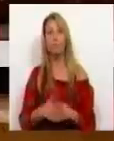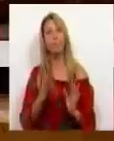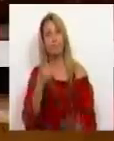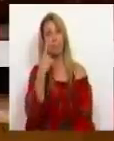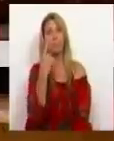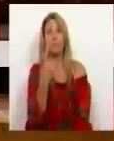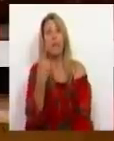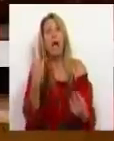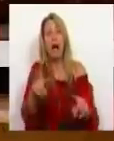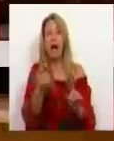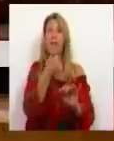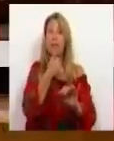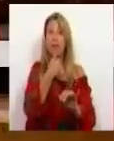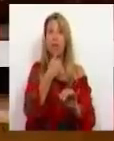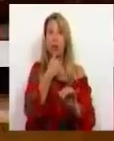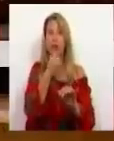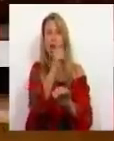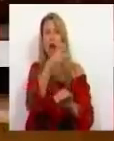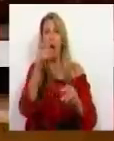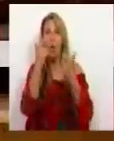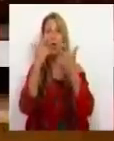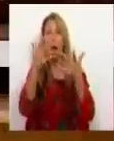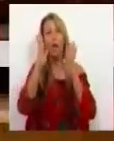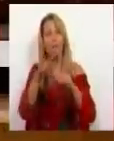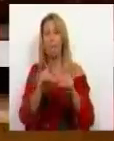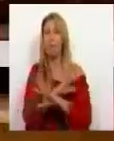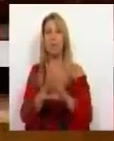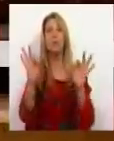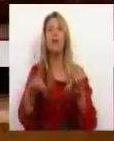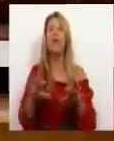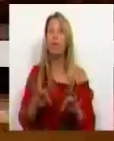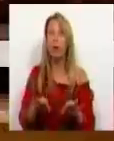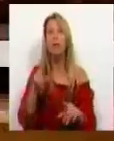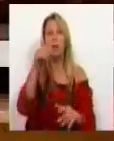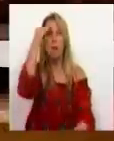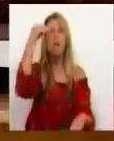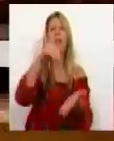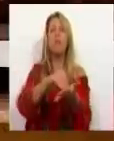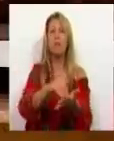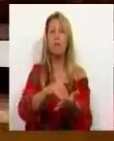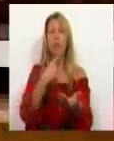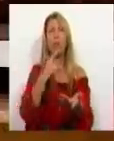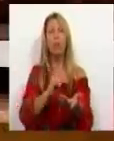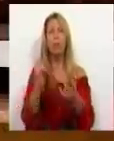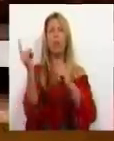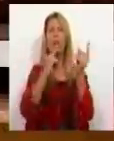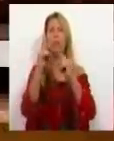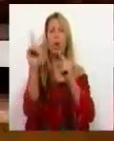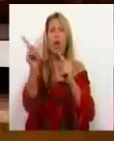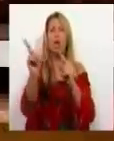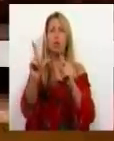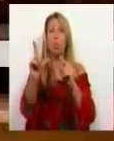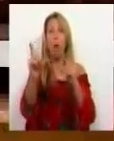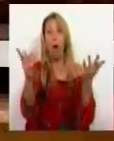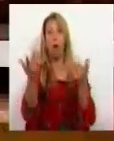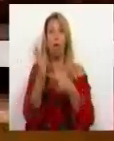reparar muitas decisões erradas, desde logo acabar com uma invenção chamada Transportes de Lisboa, que representou, especialmente no